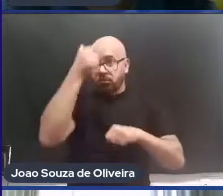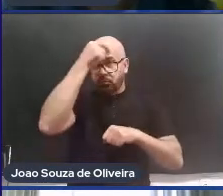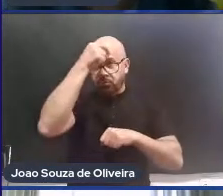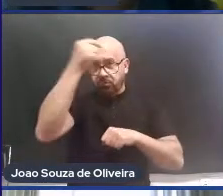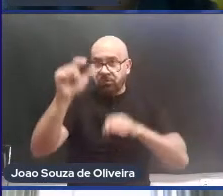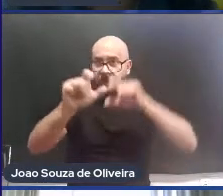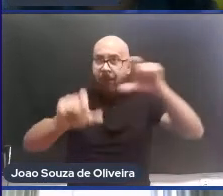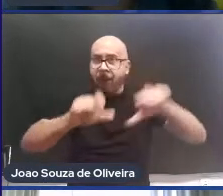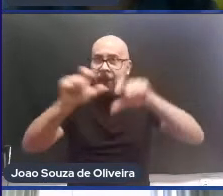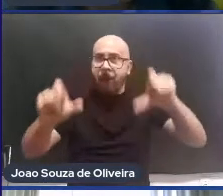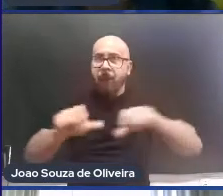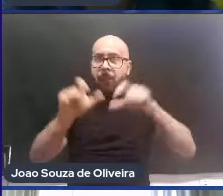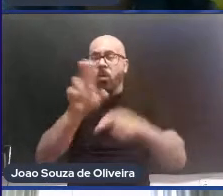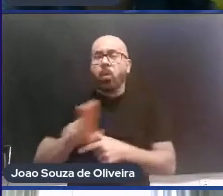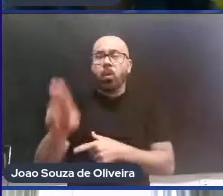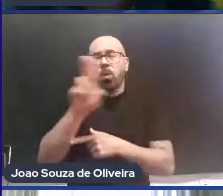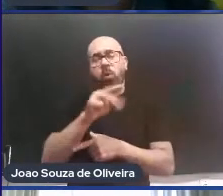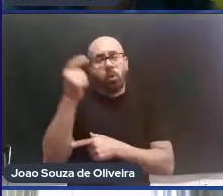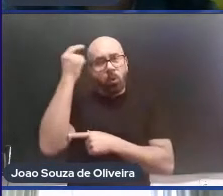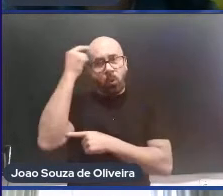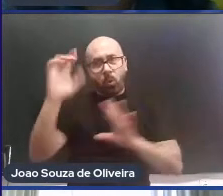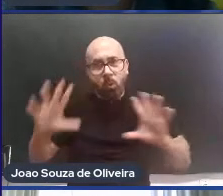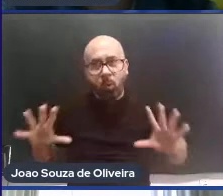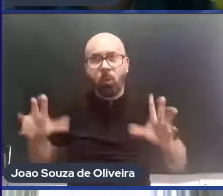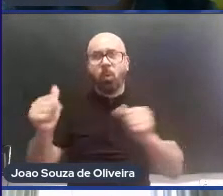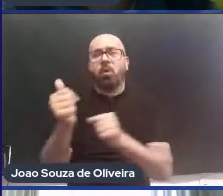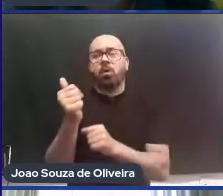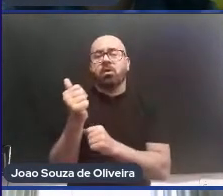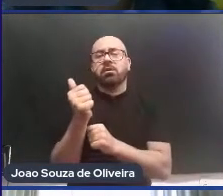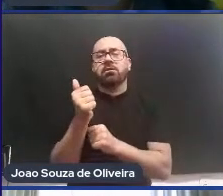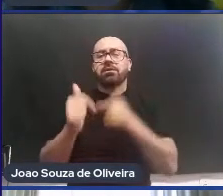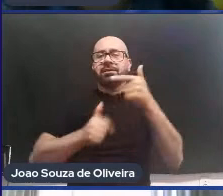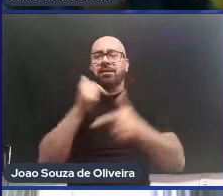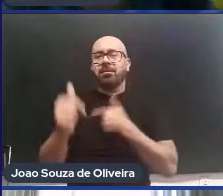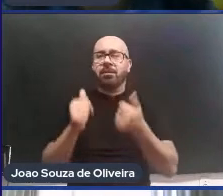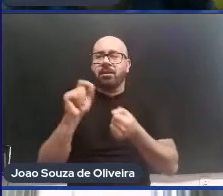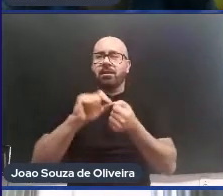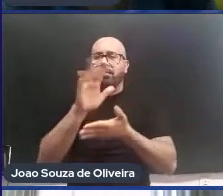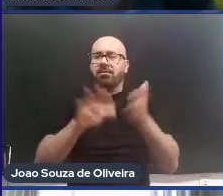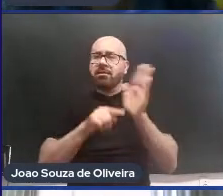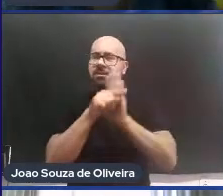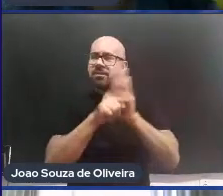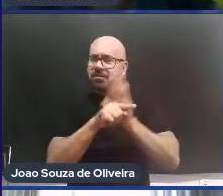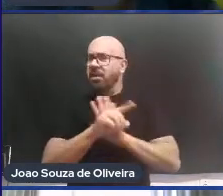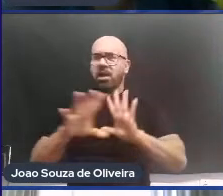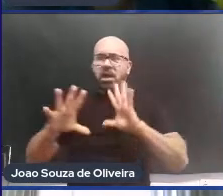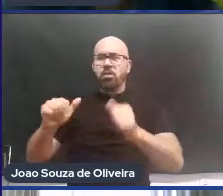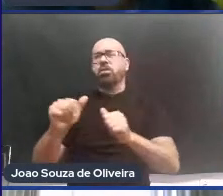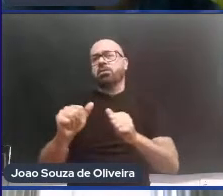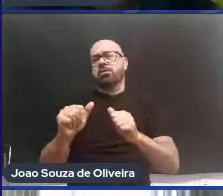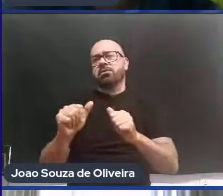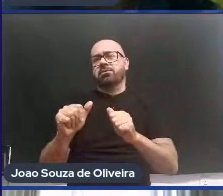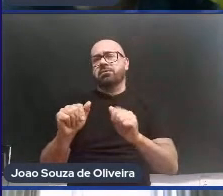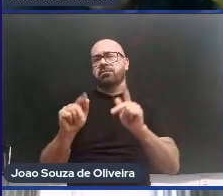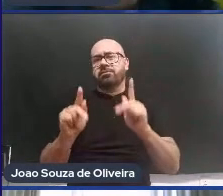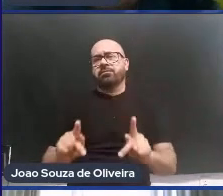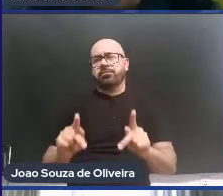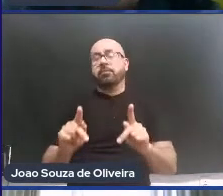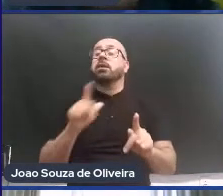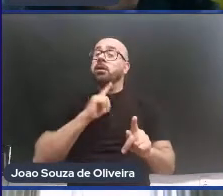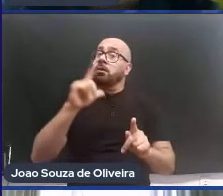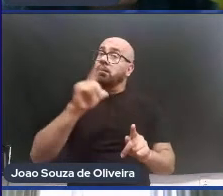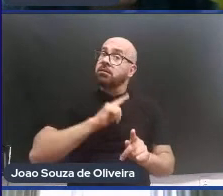computacional tudo um do pode ela trabalhar uma ação de investigar e inclusive existem